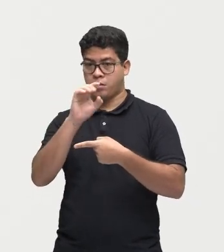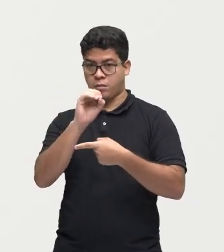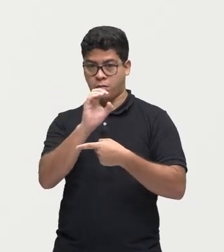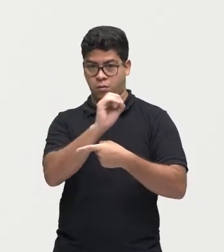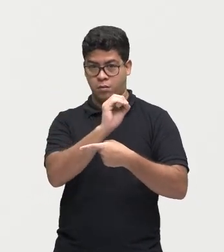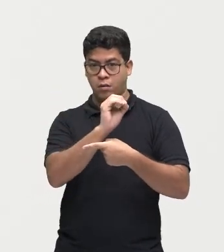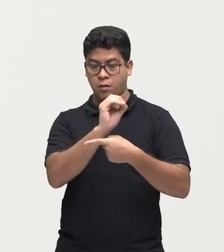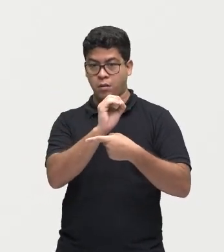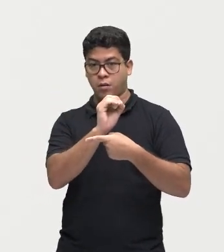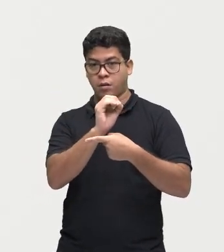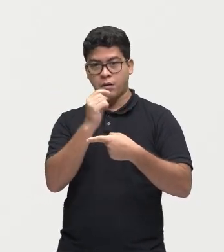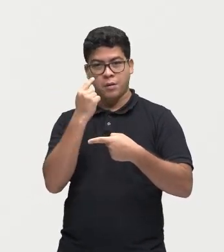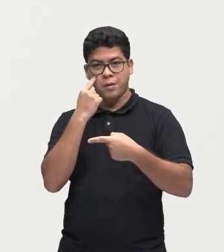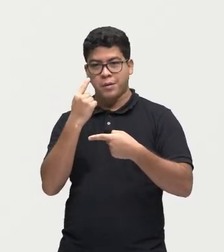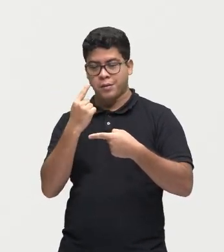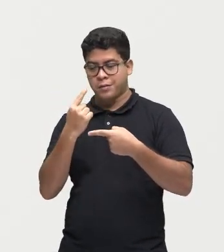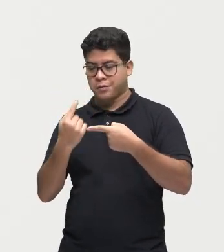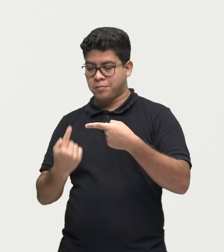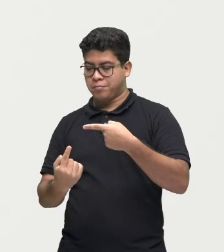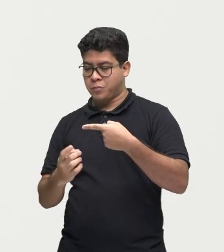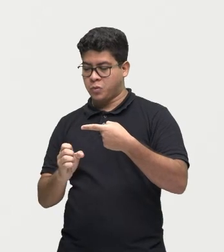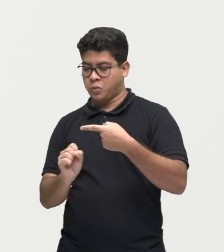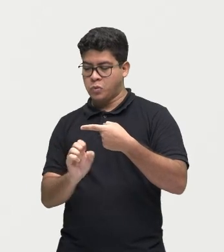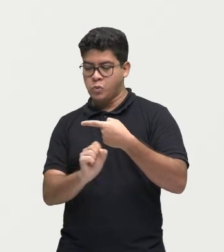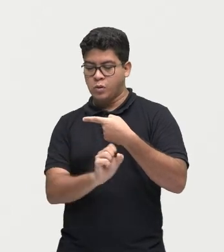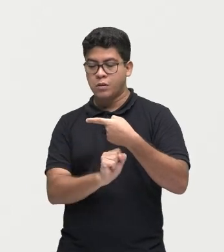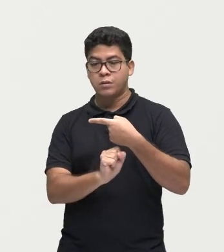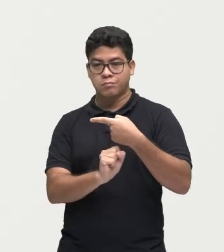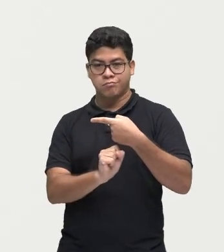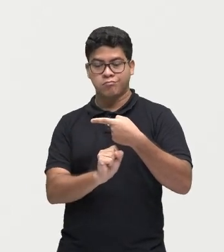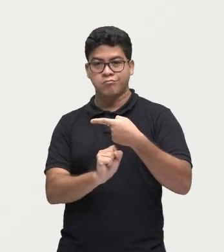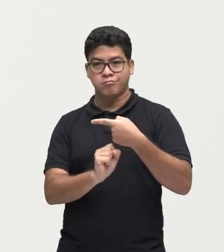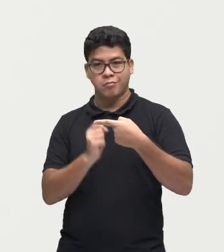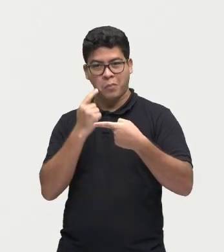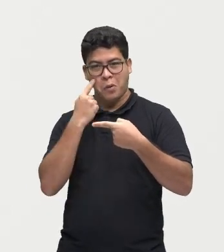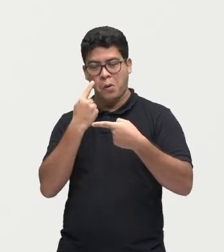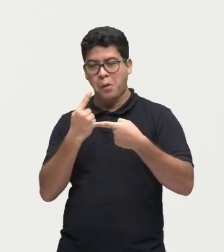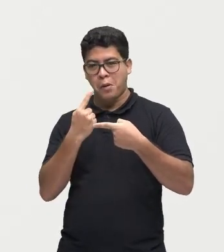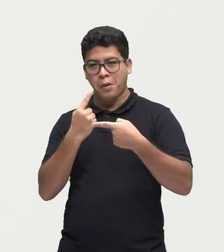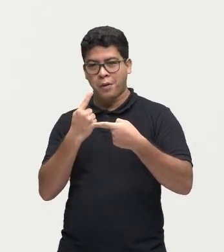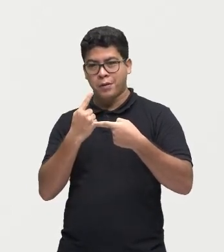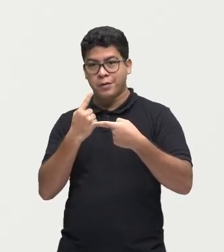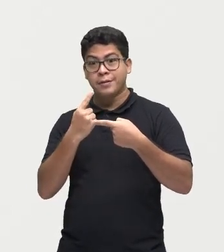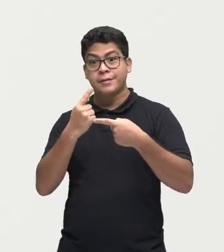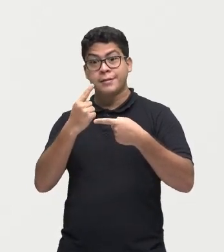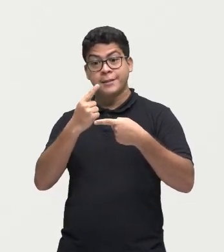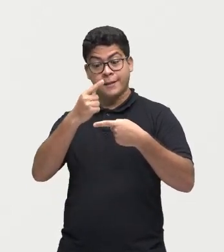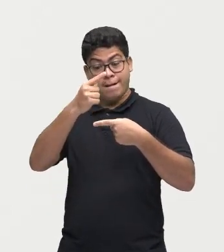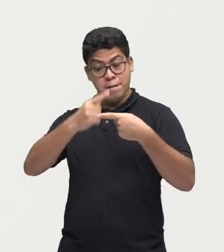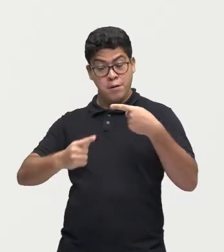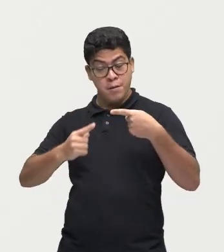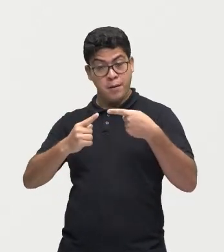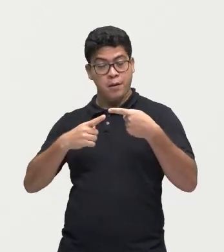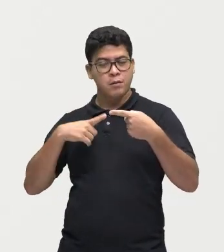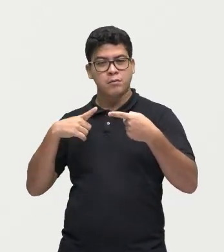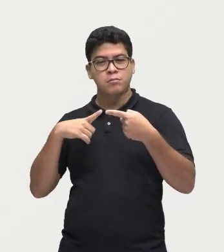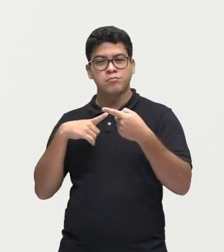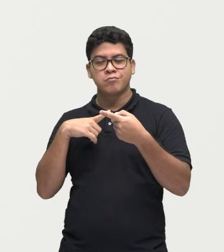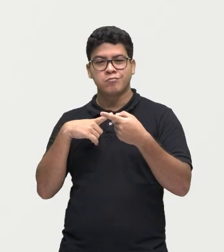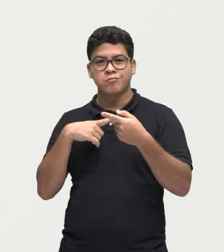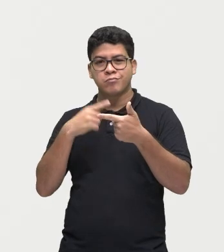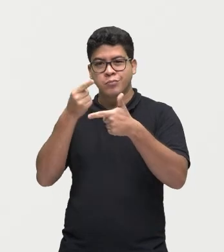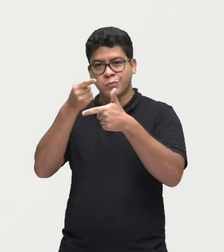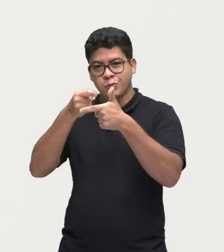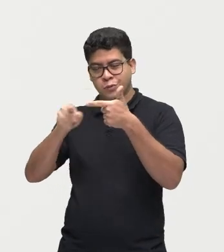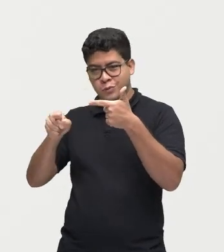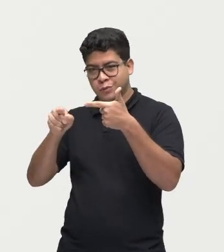vezes 3.600. 5 vezes 3.600 é igual a